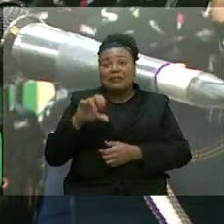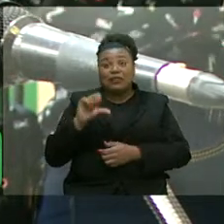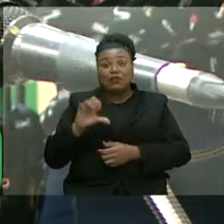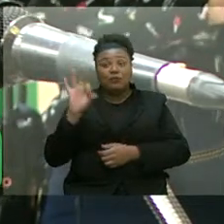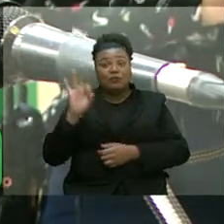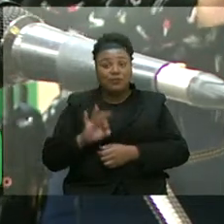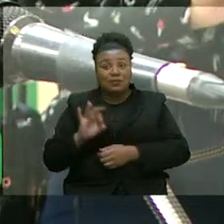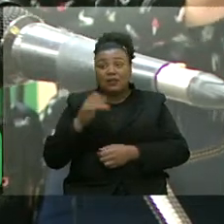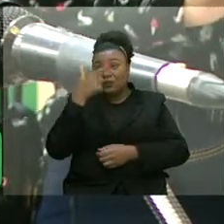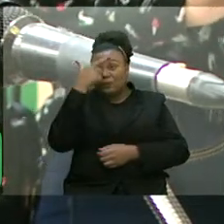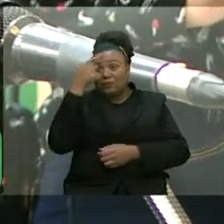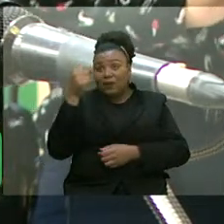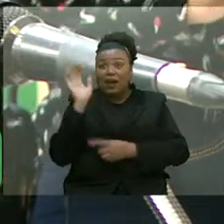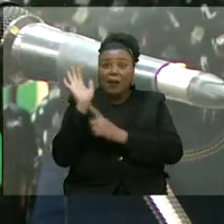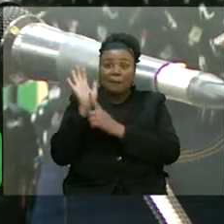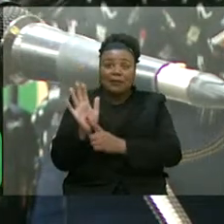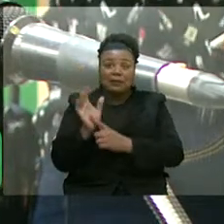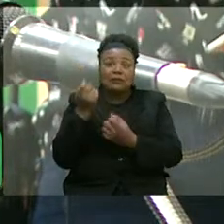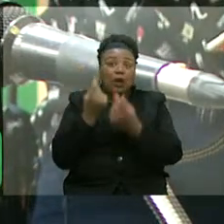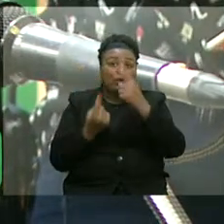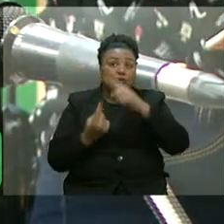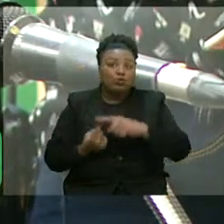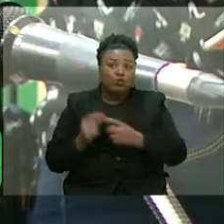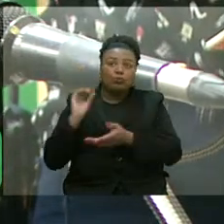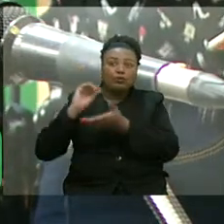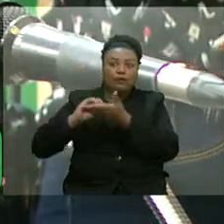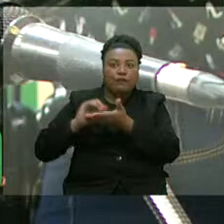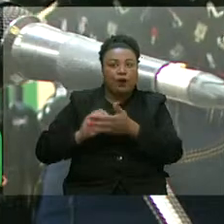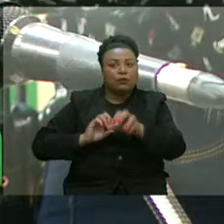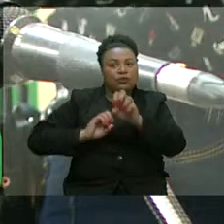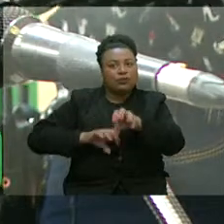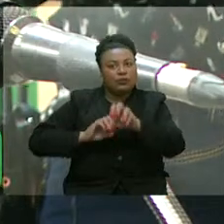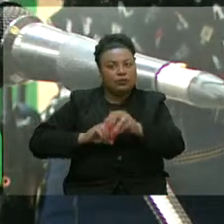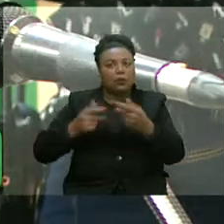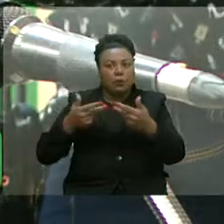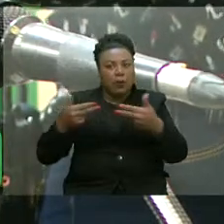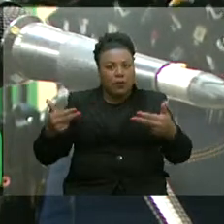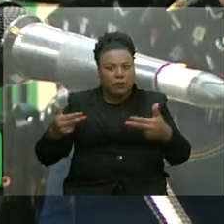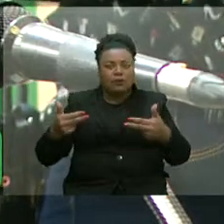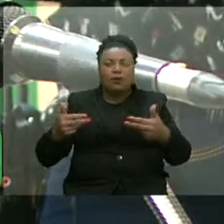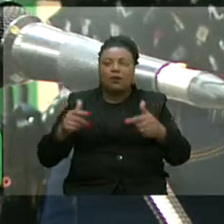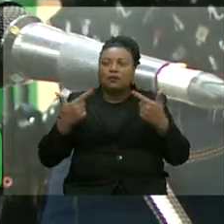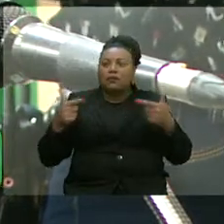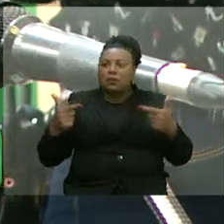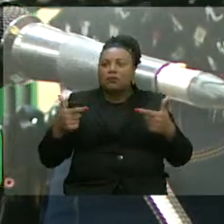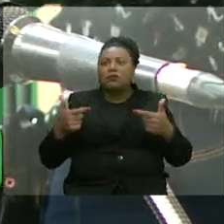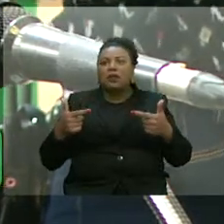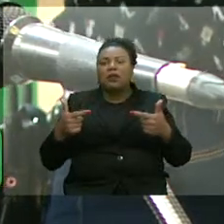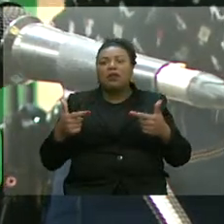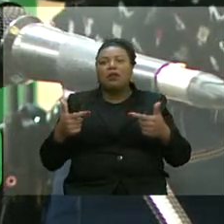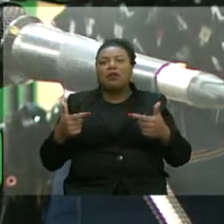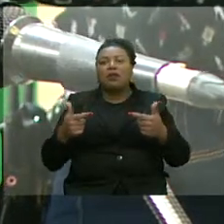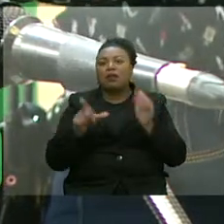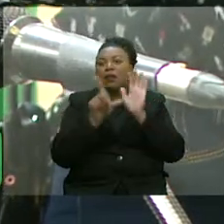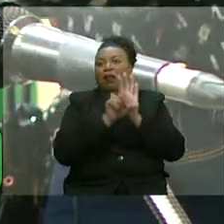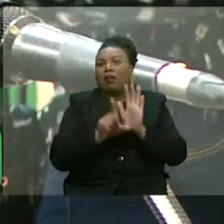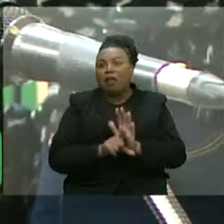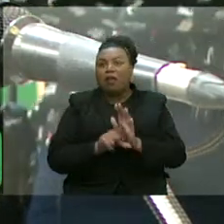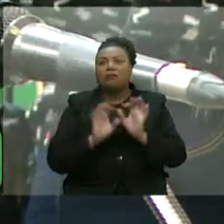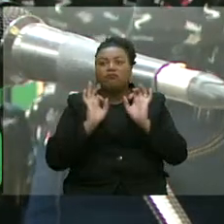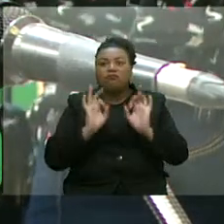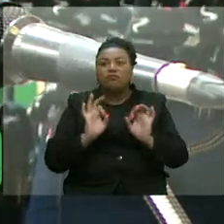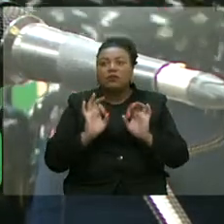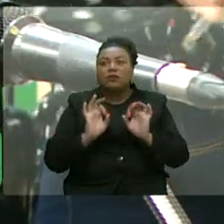79% das nossas faculdades apresentam algum tipo de deficiência no ensino, isto é, não tem leitos suficientes para uma